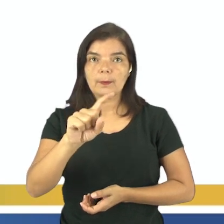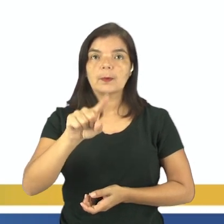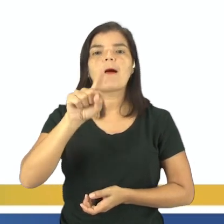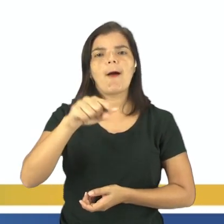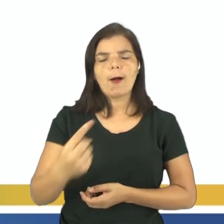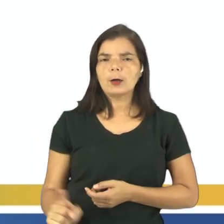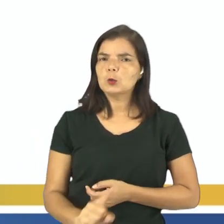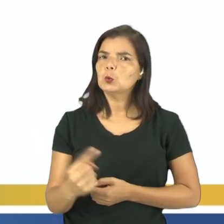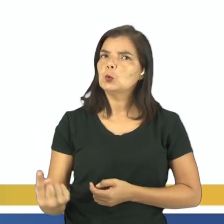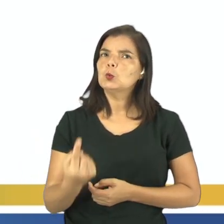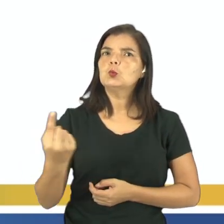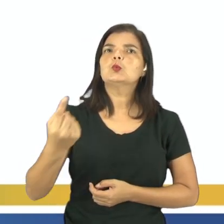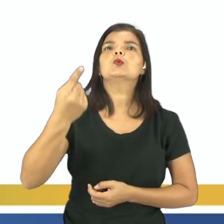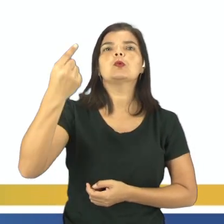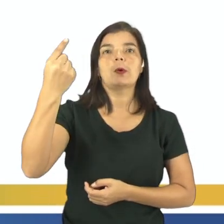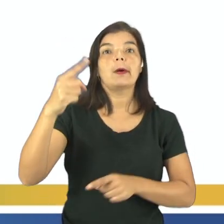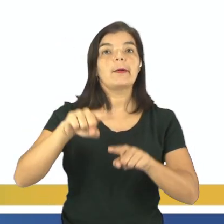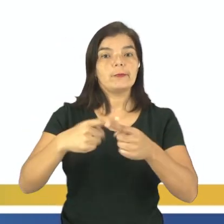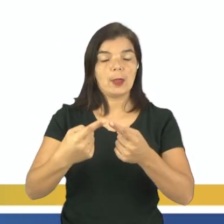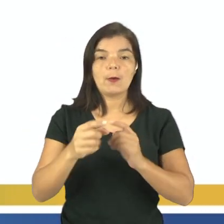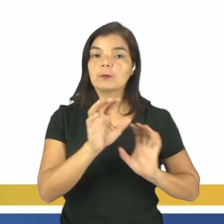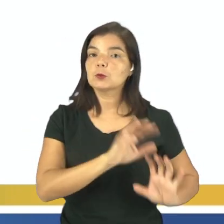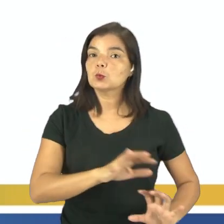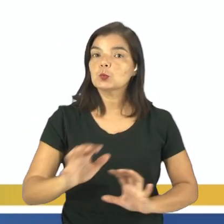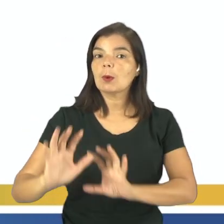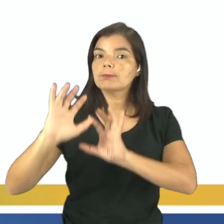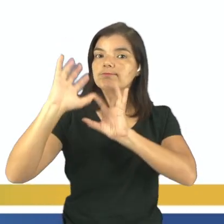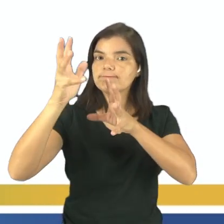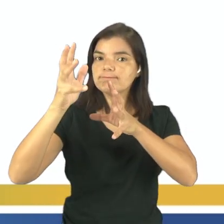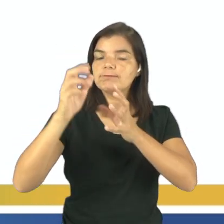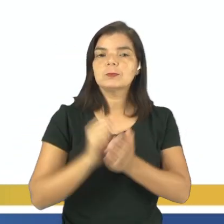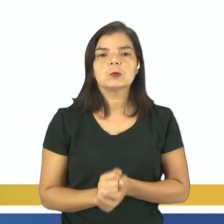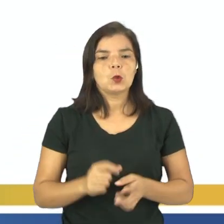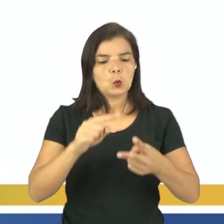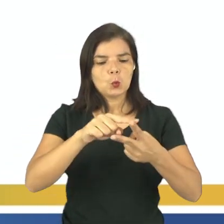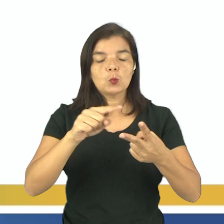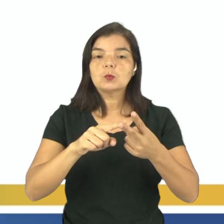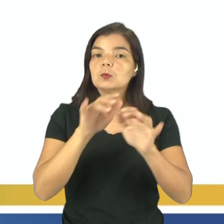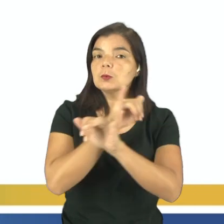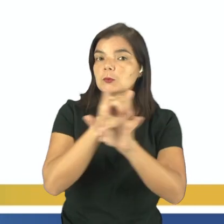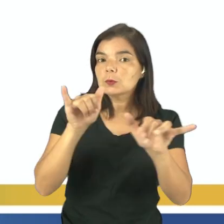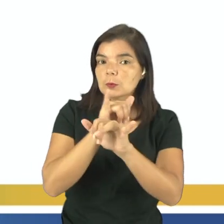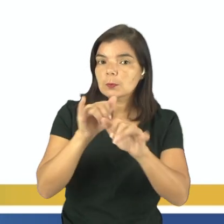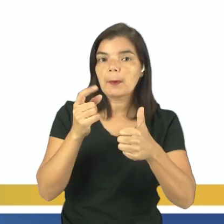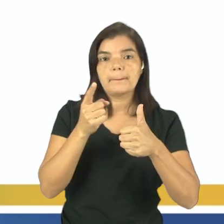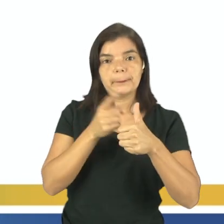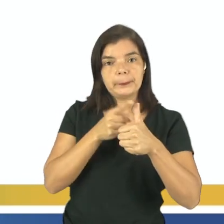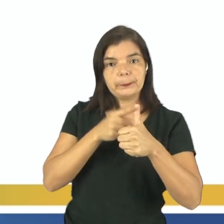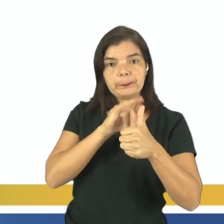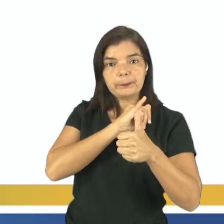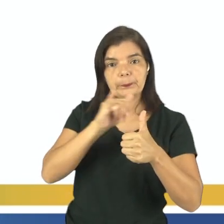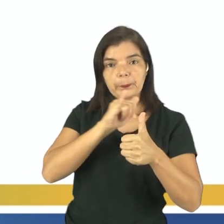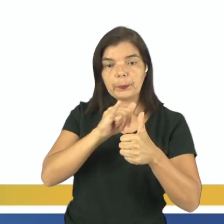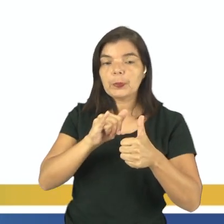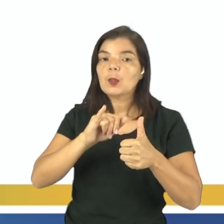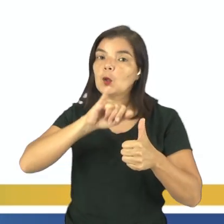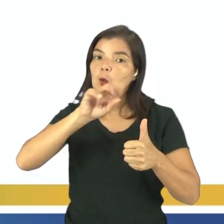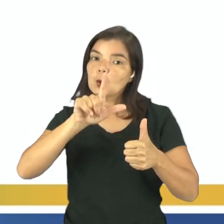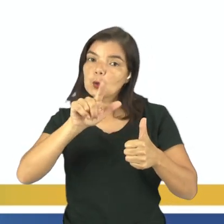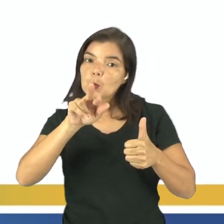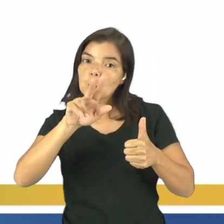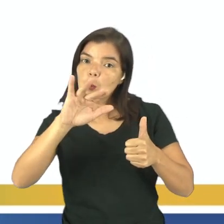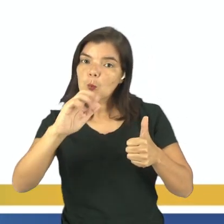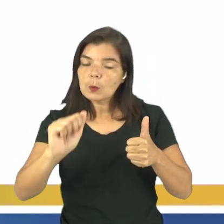alto, deve, portanto, jogar basquete. Eu tenho duas informações. A primeira é que o Lucas é alto. A segunda é que ele deve